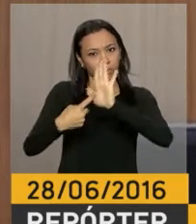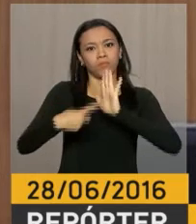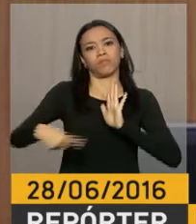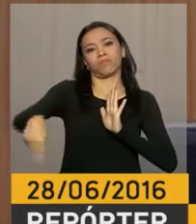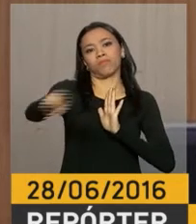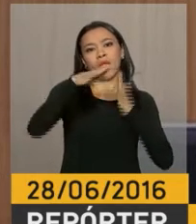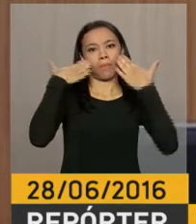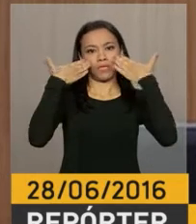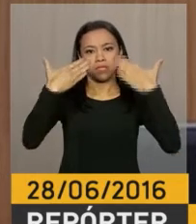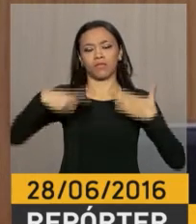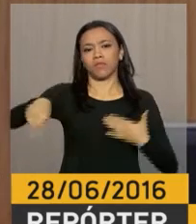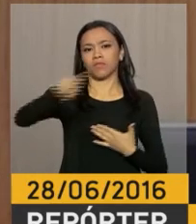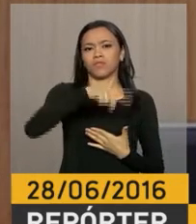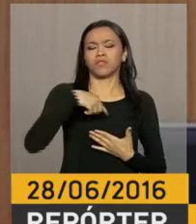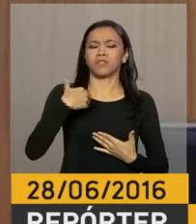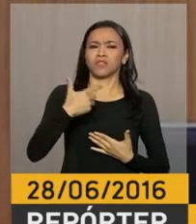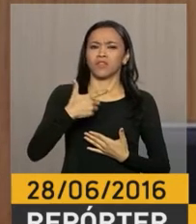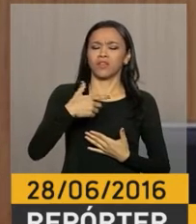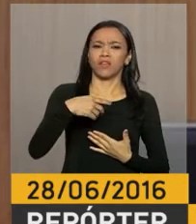recordo, lá em